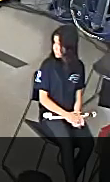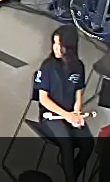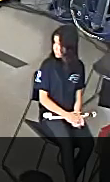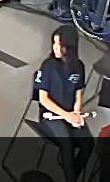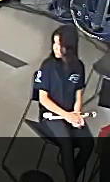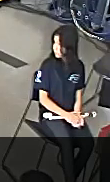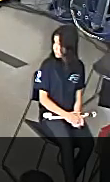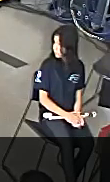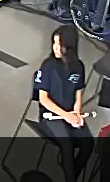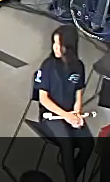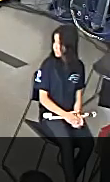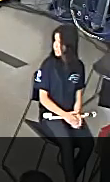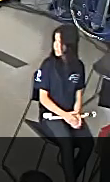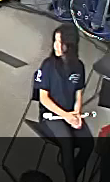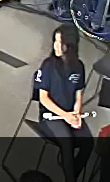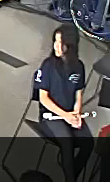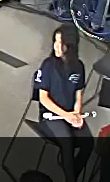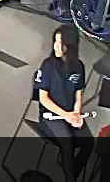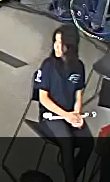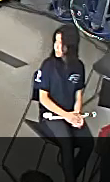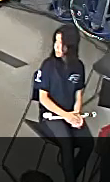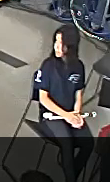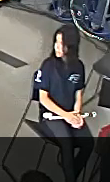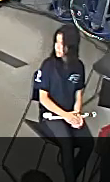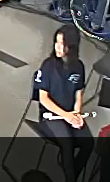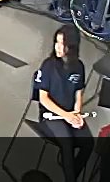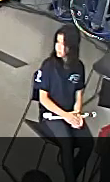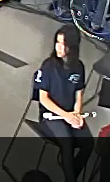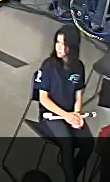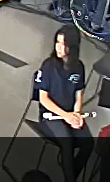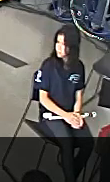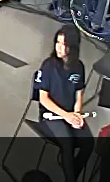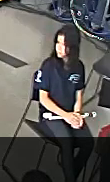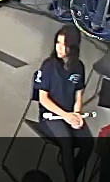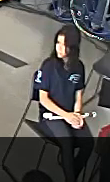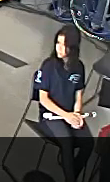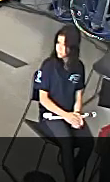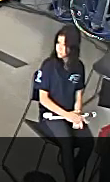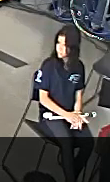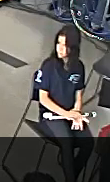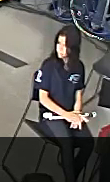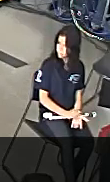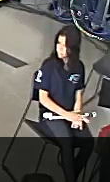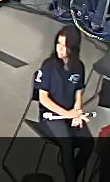E Ana Angélica Ribeiro, membro da equipe de coordenação da catequese na Arquidiocese.